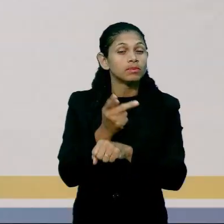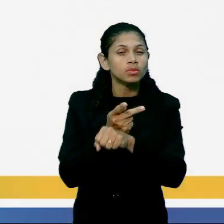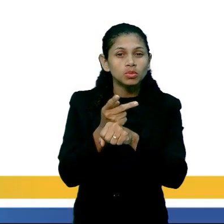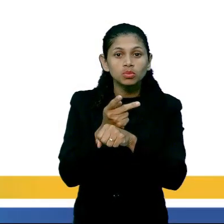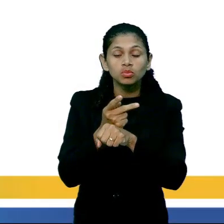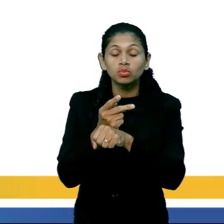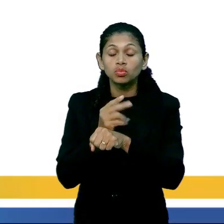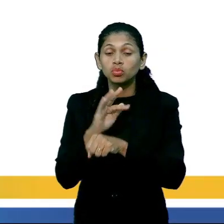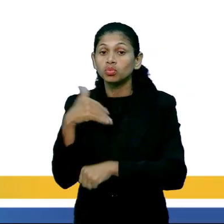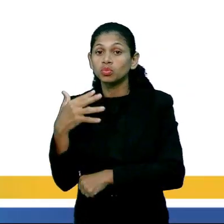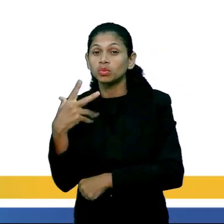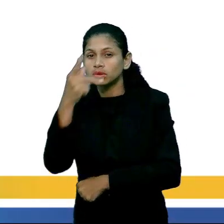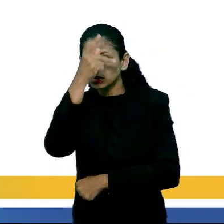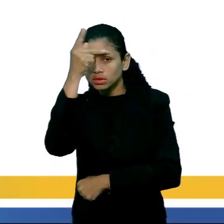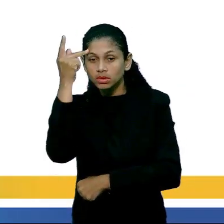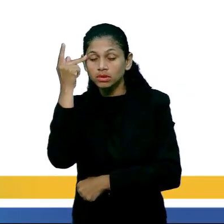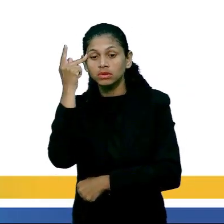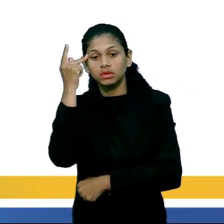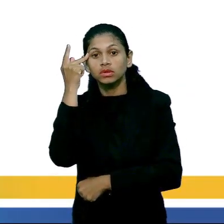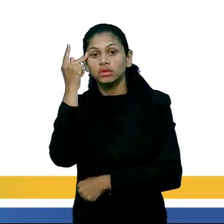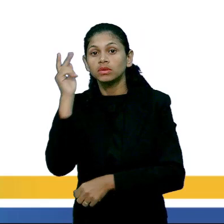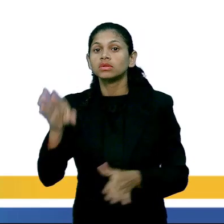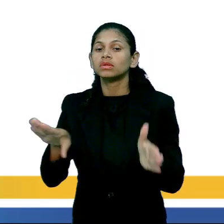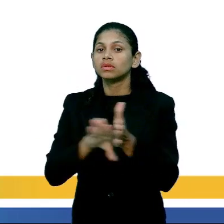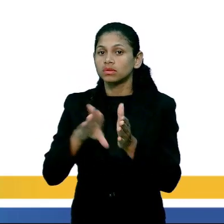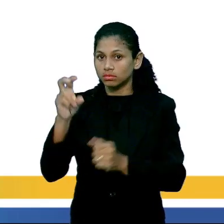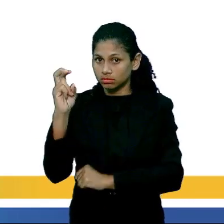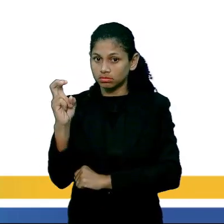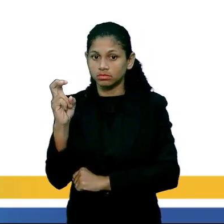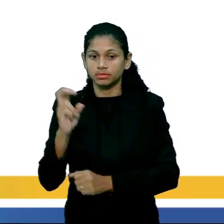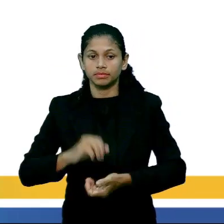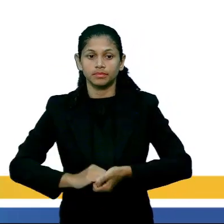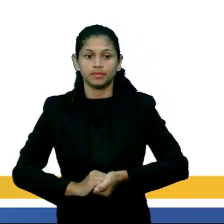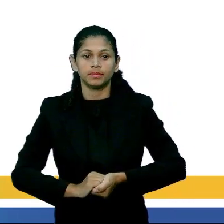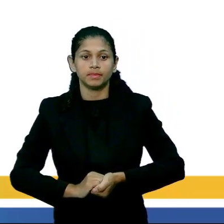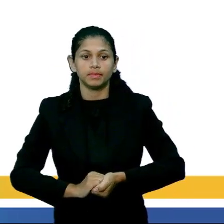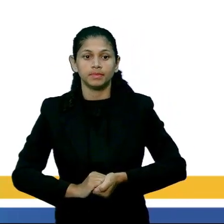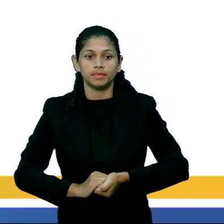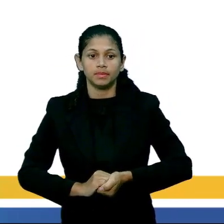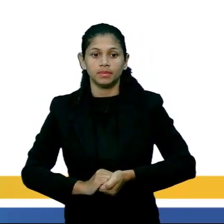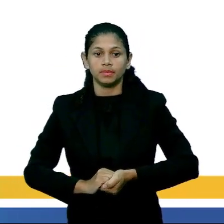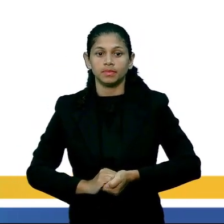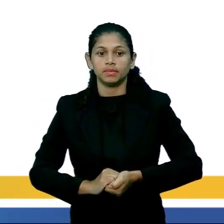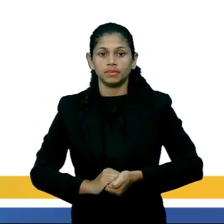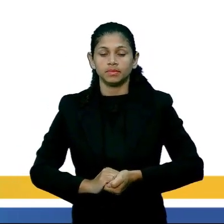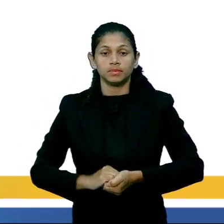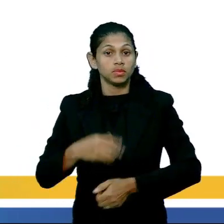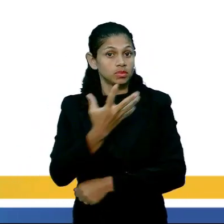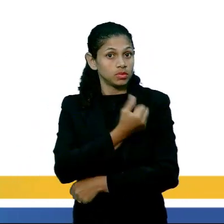bem então vamos lá Então olha aí número de